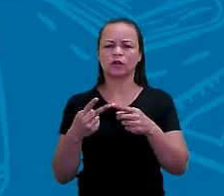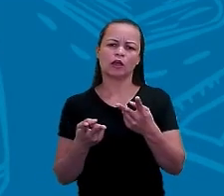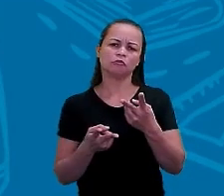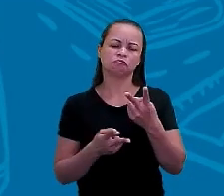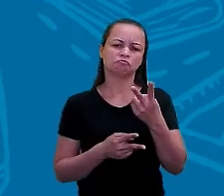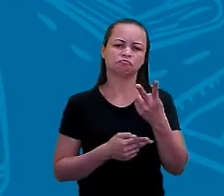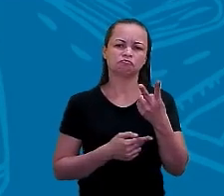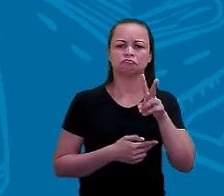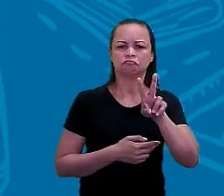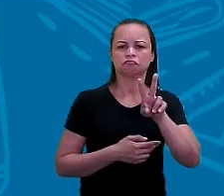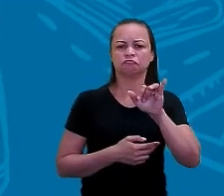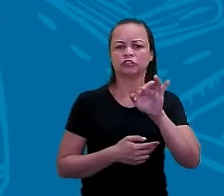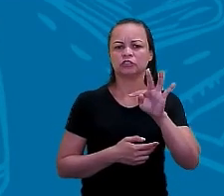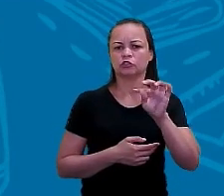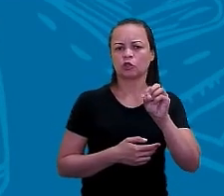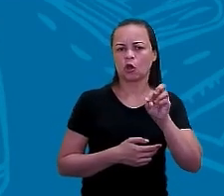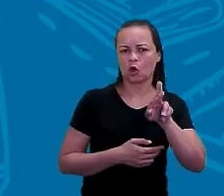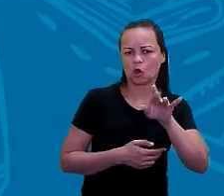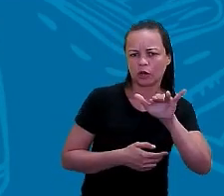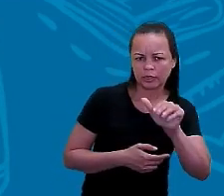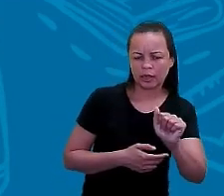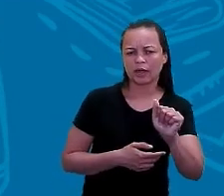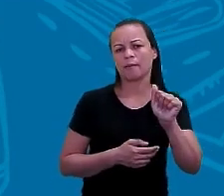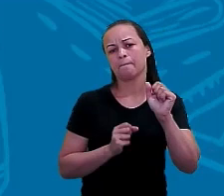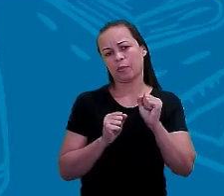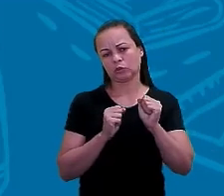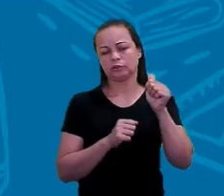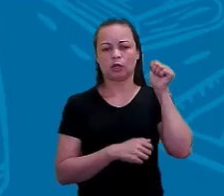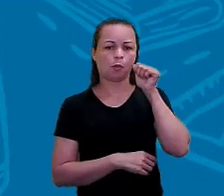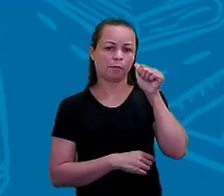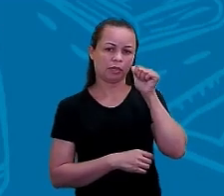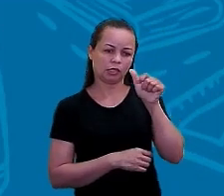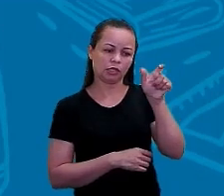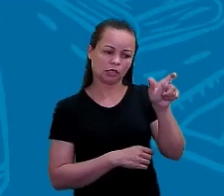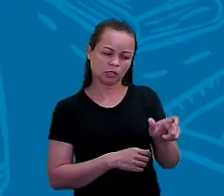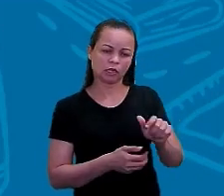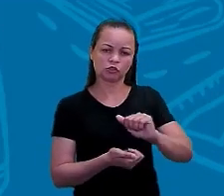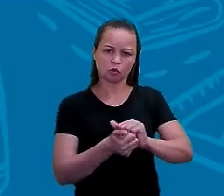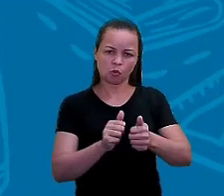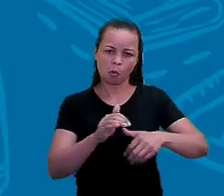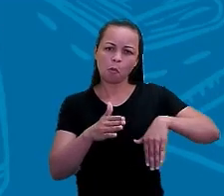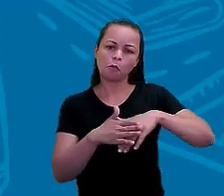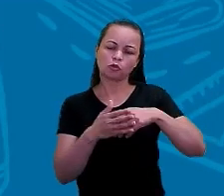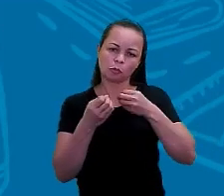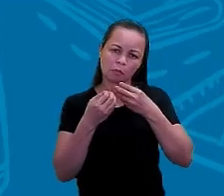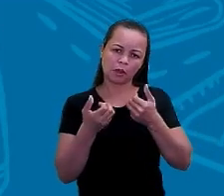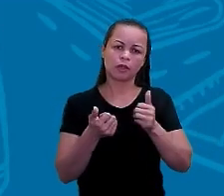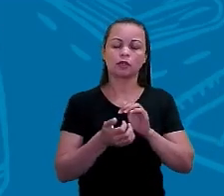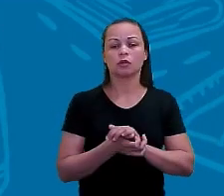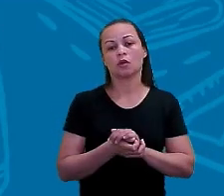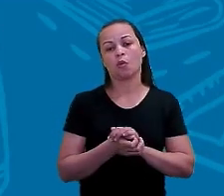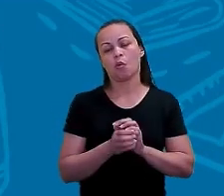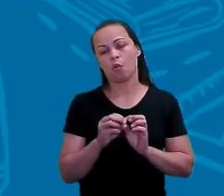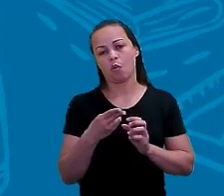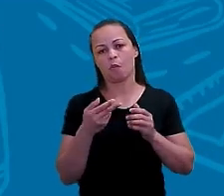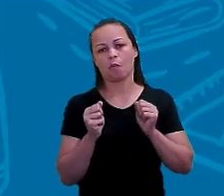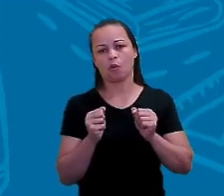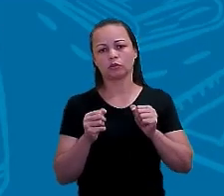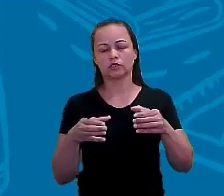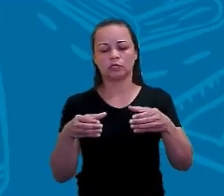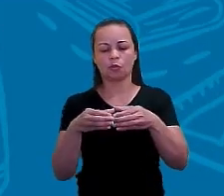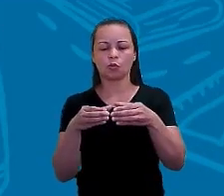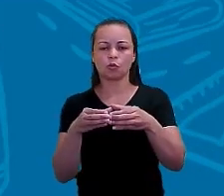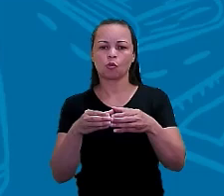pode ser uma menina, ela jogou muito bem, ou pode ser o time Vitória, que jogou muito bem. Como lá no